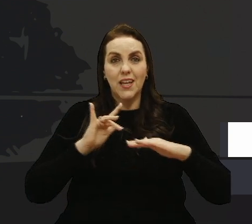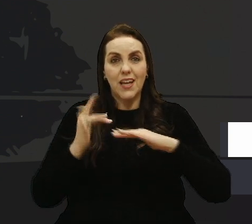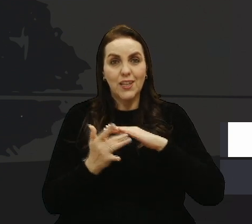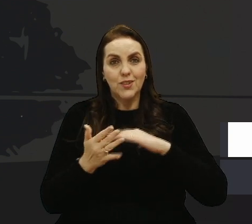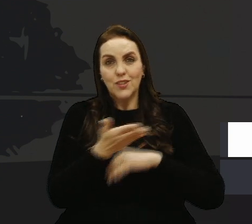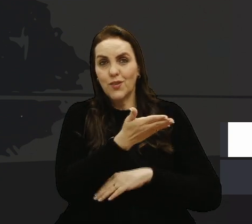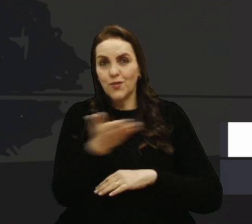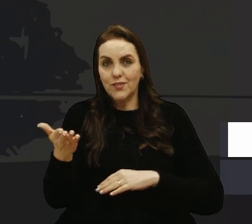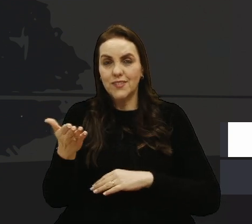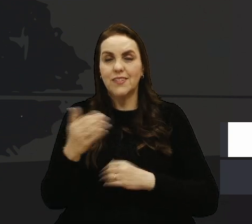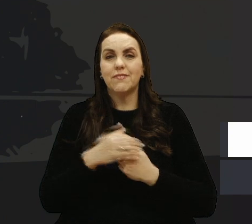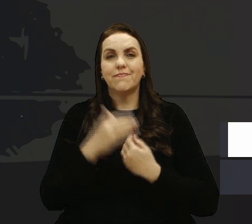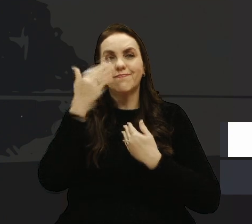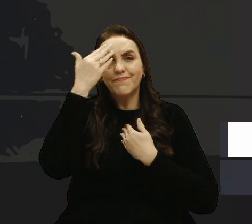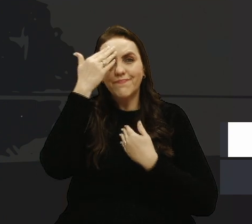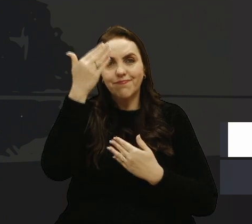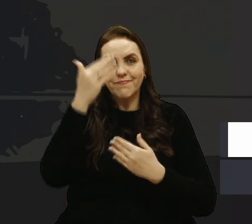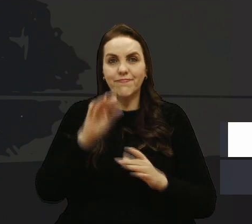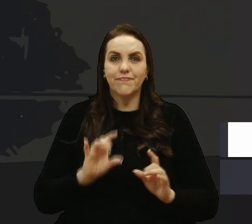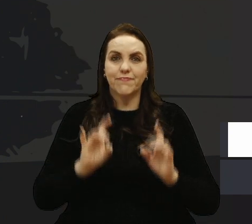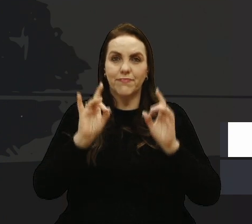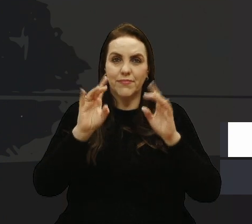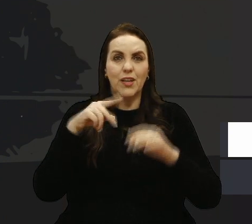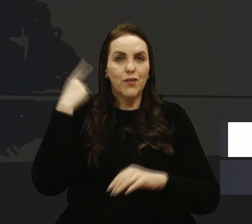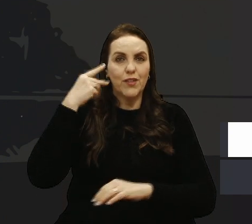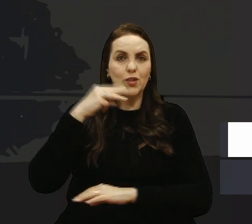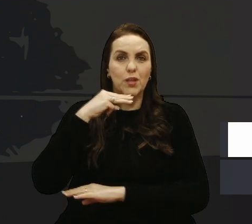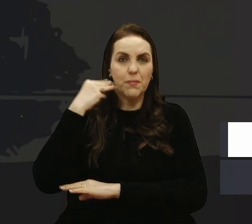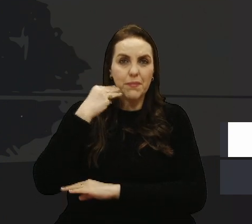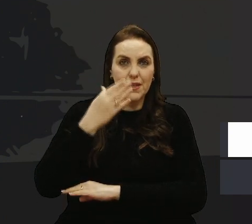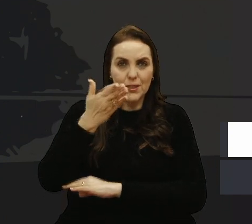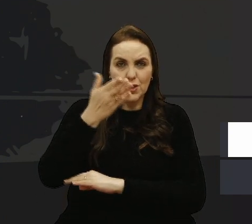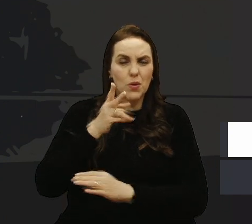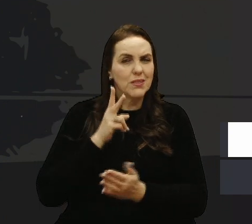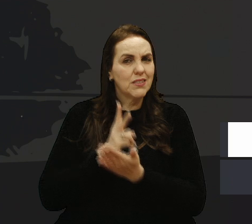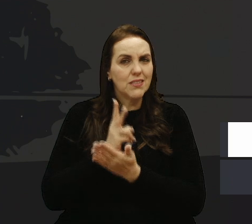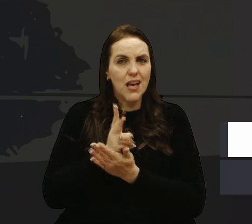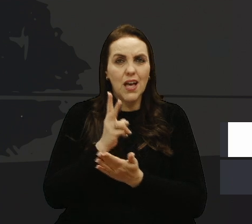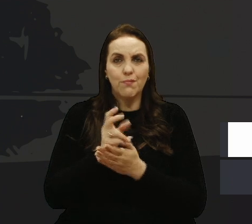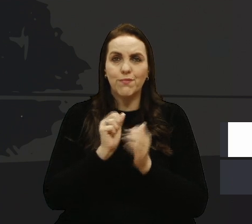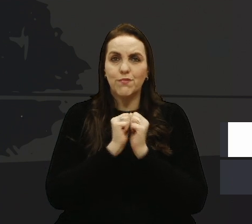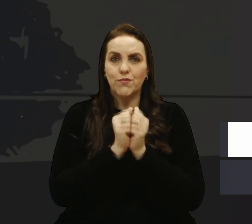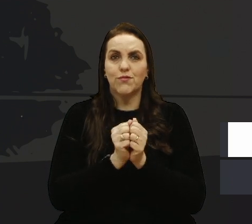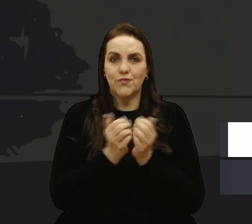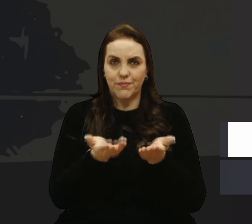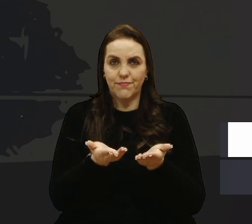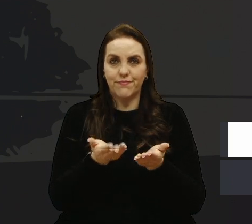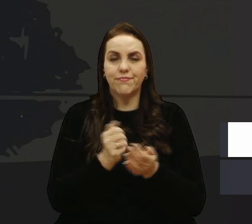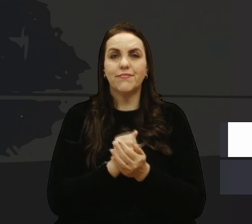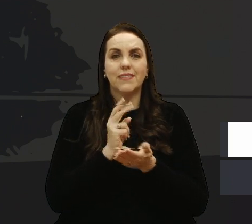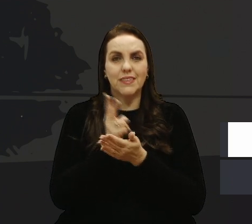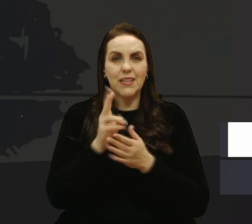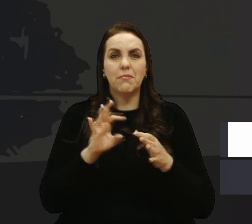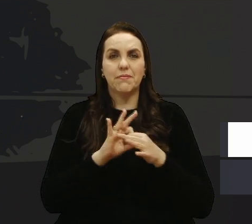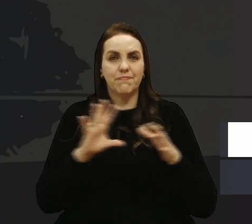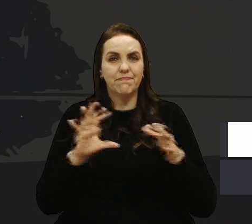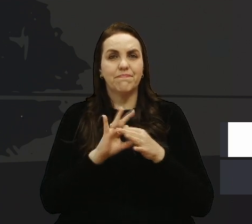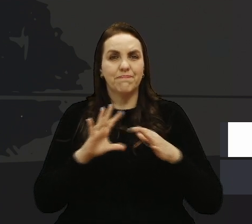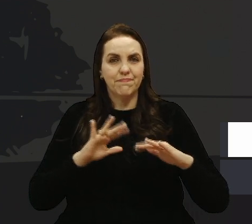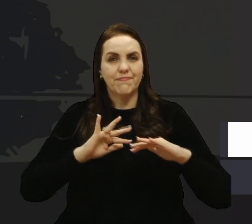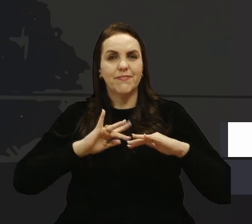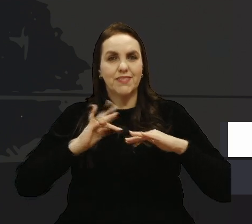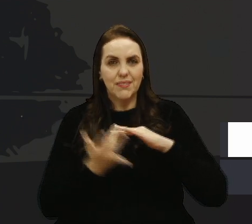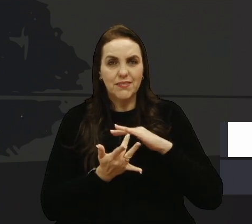Um agradecimento especial à vereadora Marisol, que está sempre lá conosco, que está sempre disponibilizando suas redes